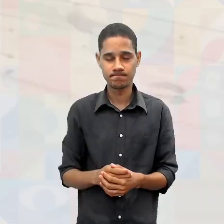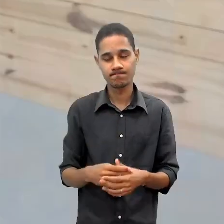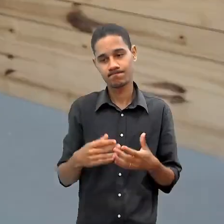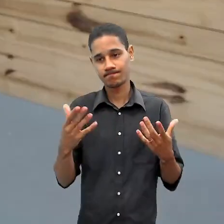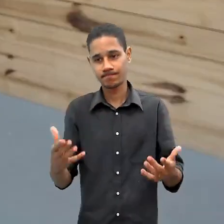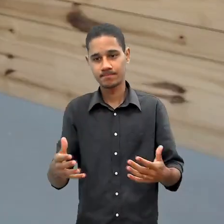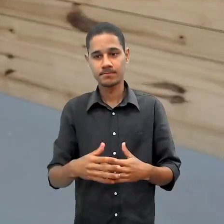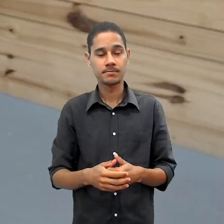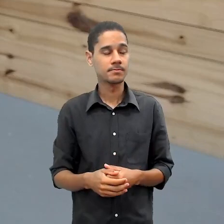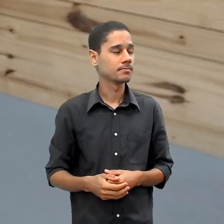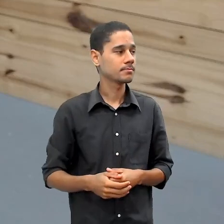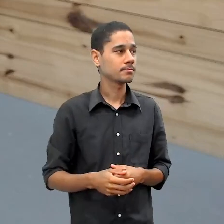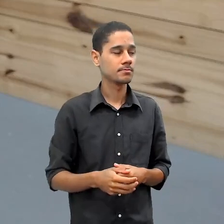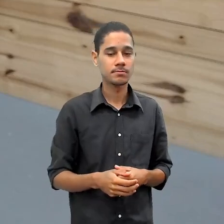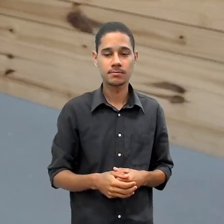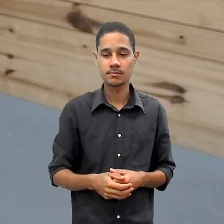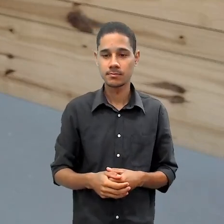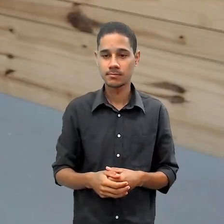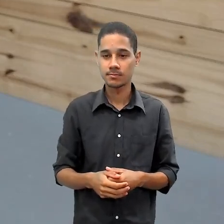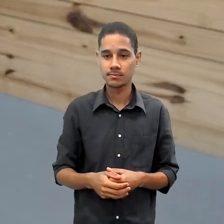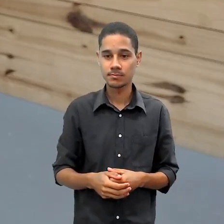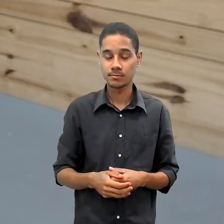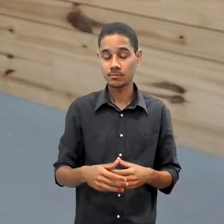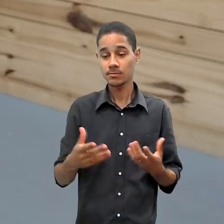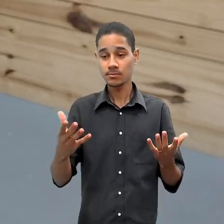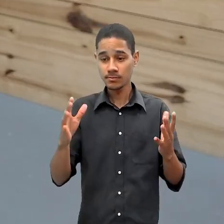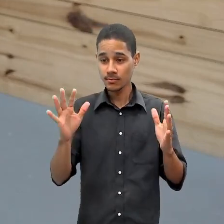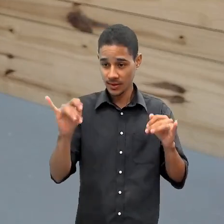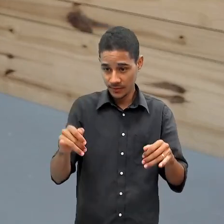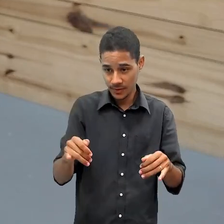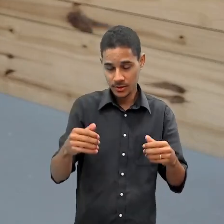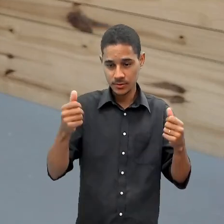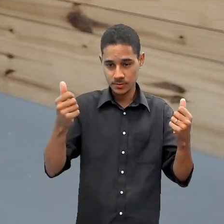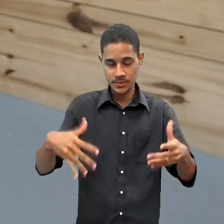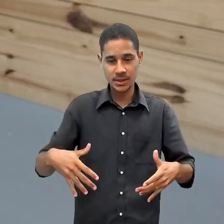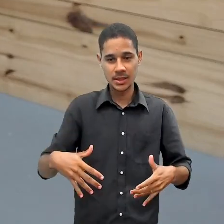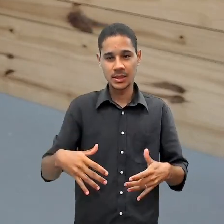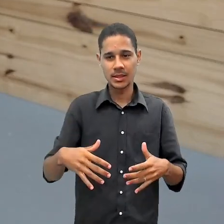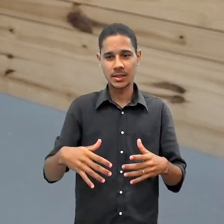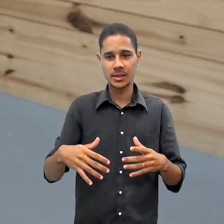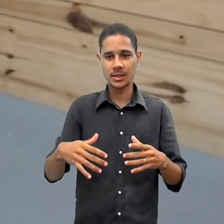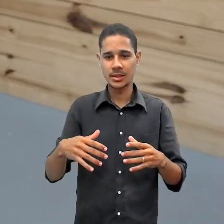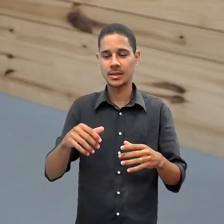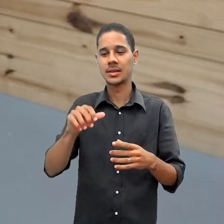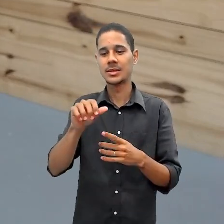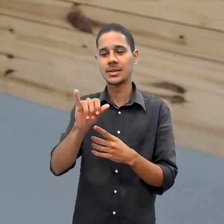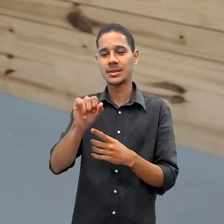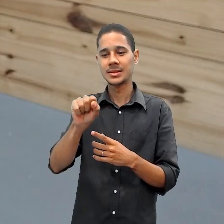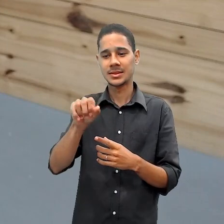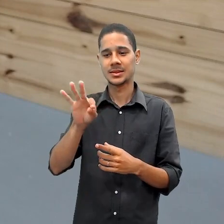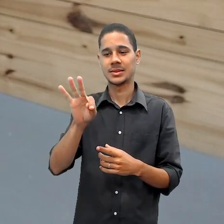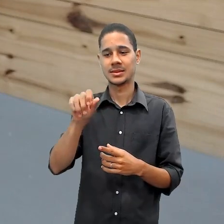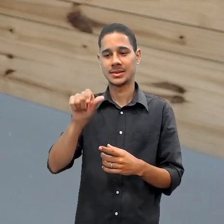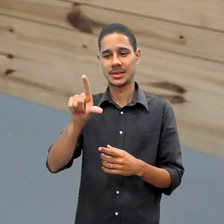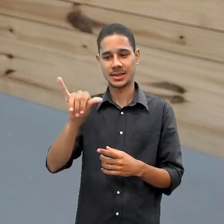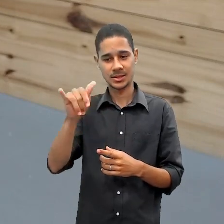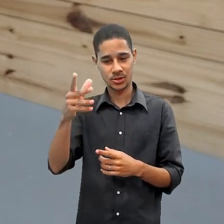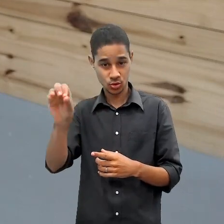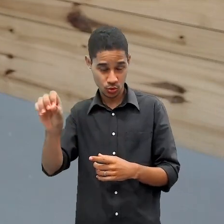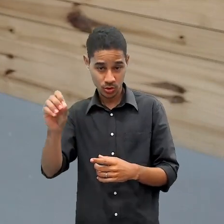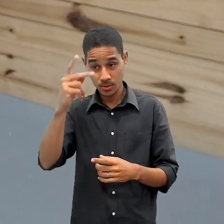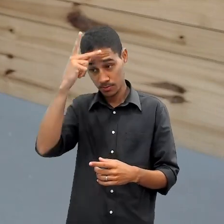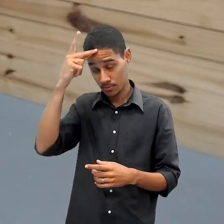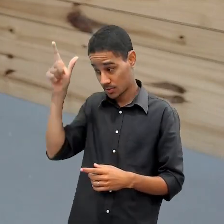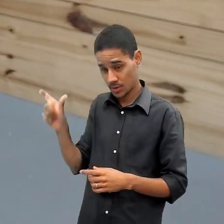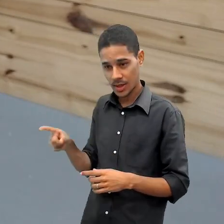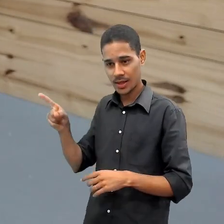gente tem aqui, finalizando essa questão das instalações. É muito importante que o designer de interiores saiba